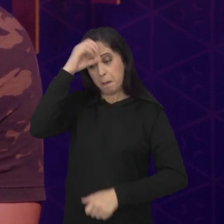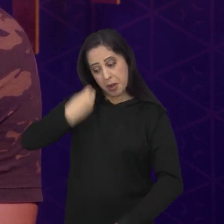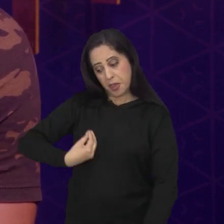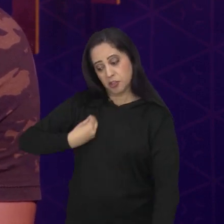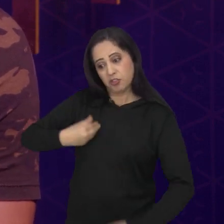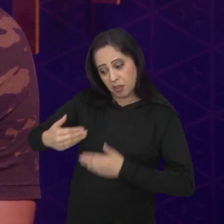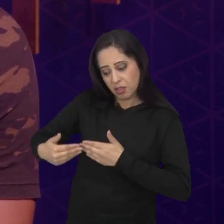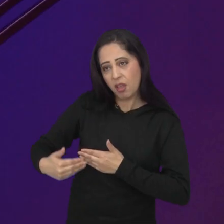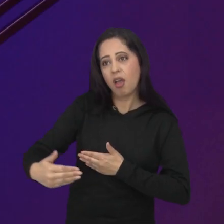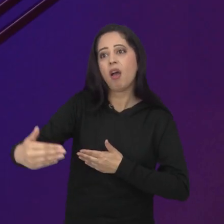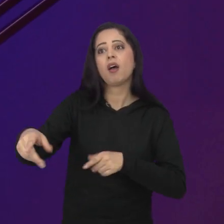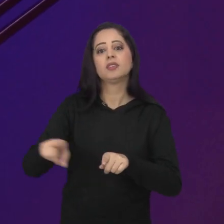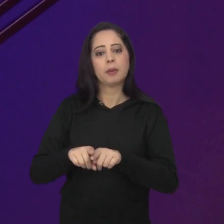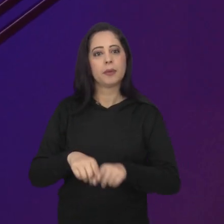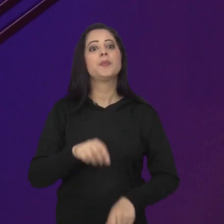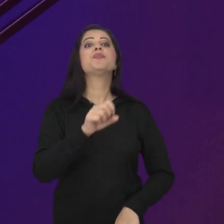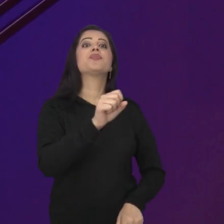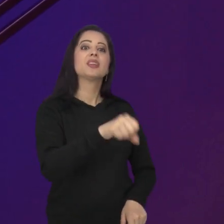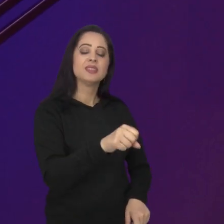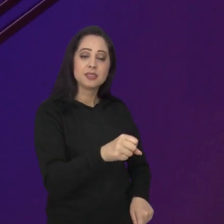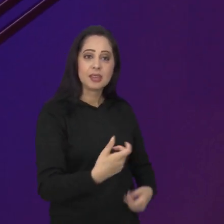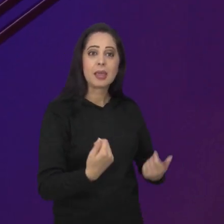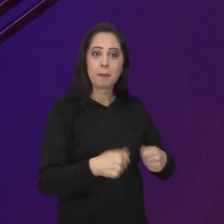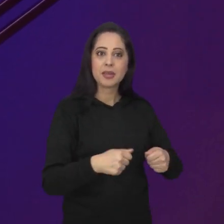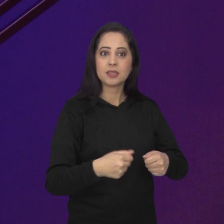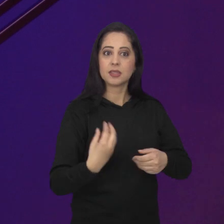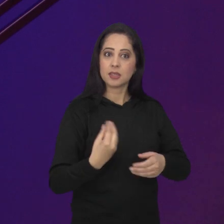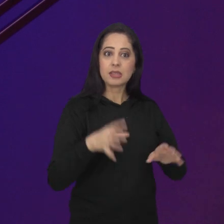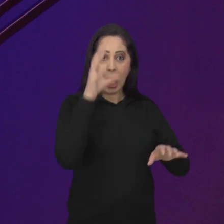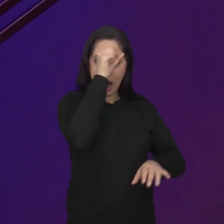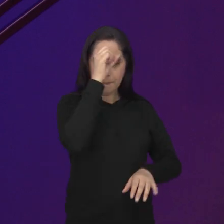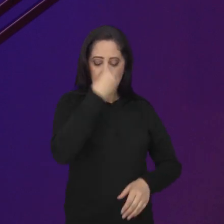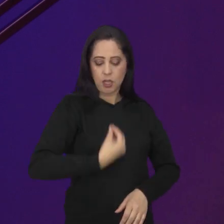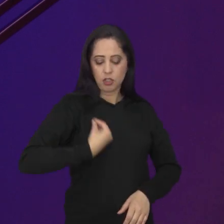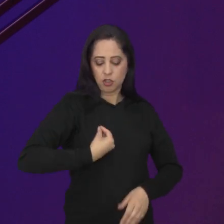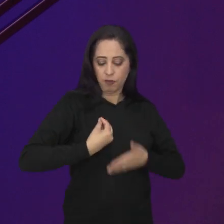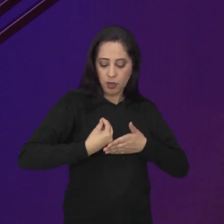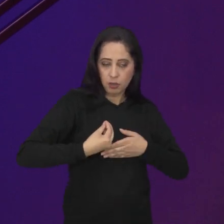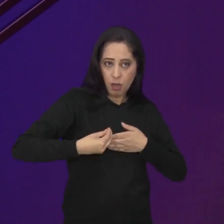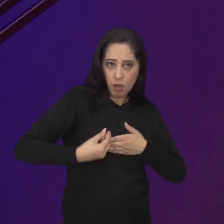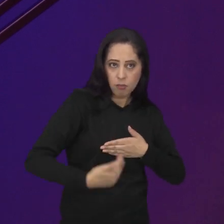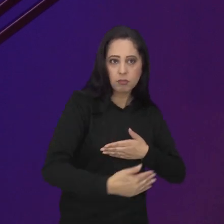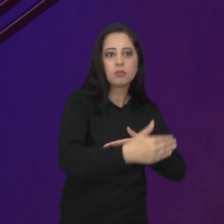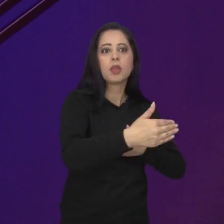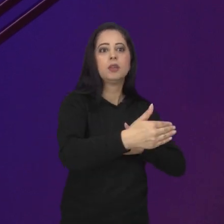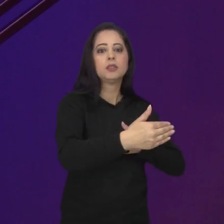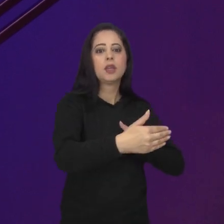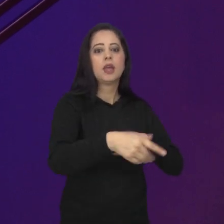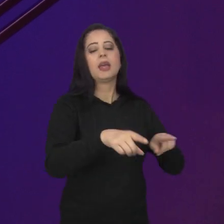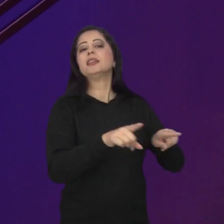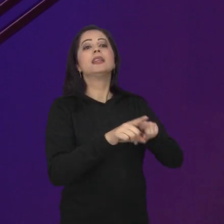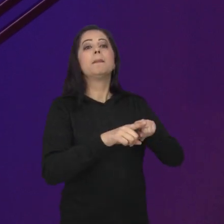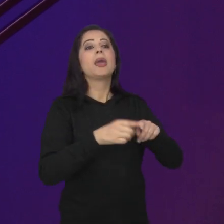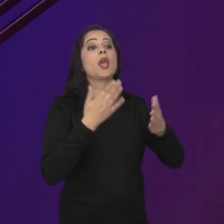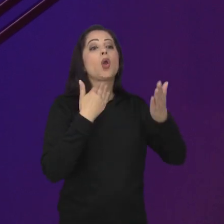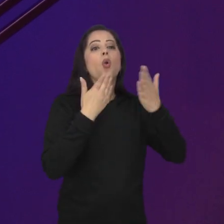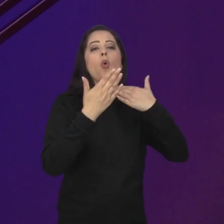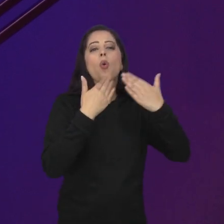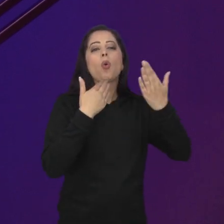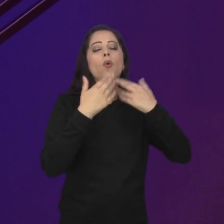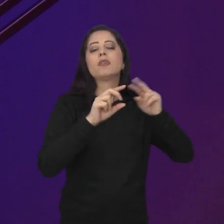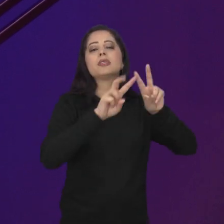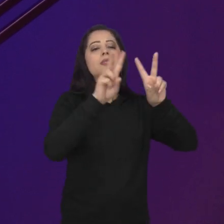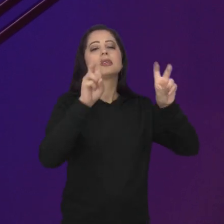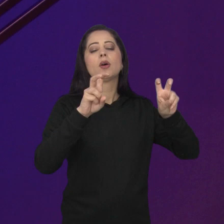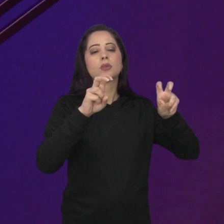com ele. A gente precisa aprender a viver e a falar sobre esses assuntos, né? Eu acho que um grande passo para uma